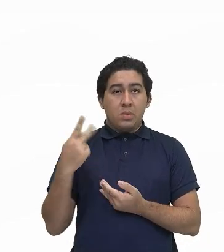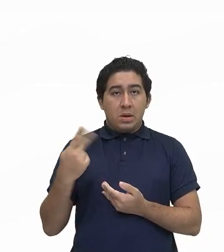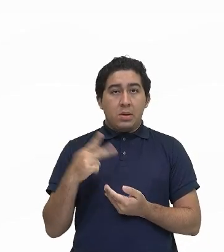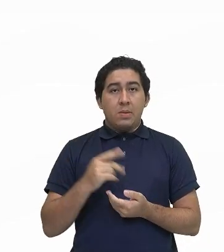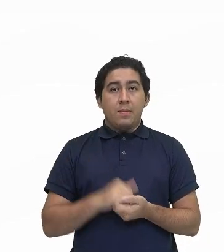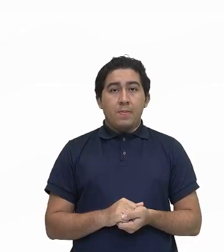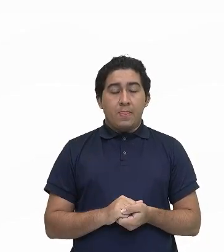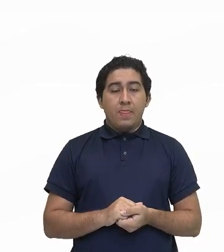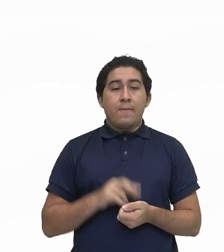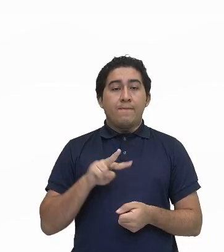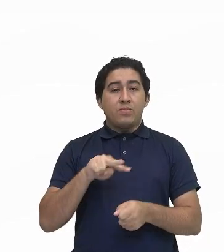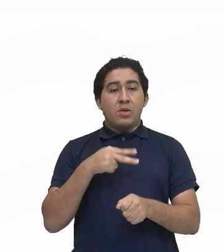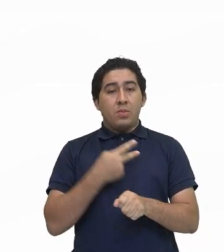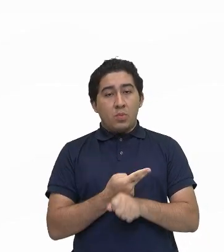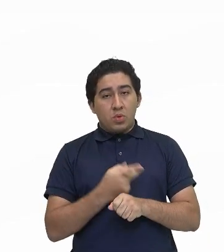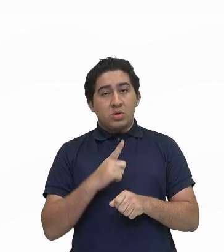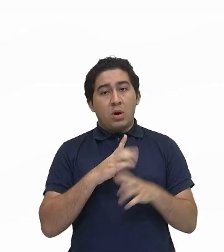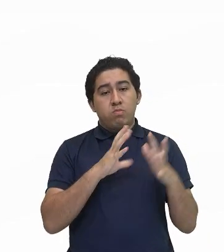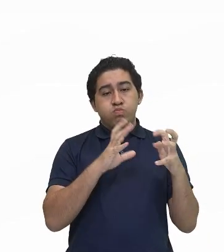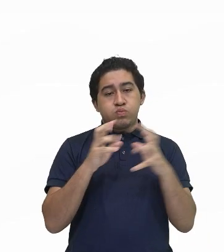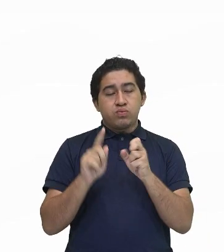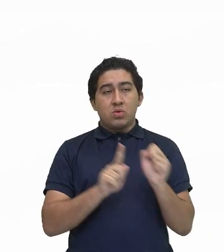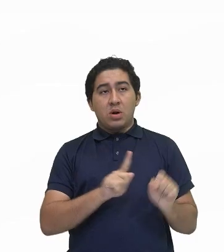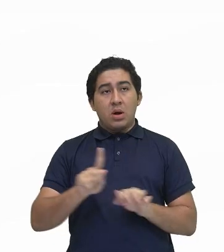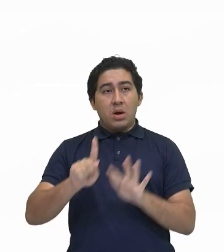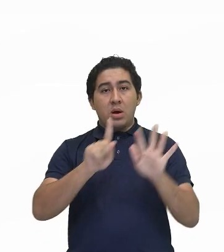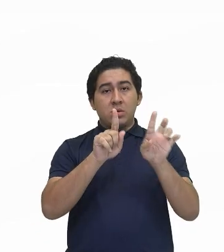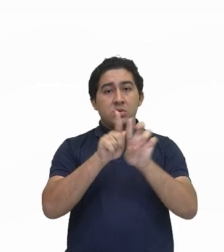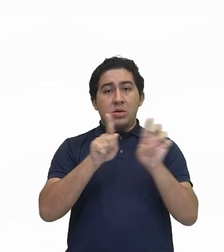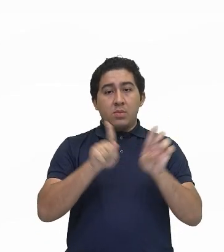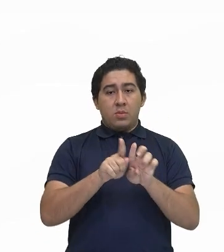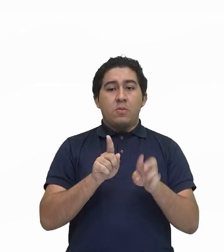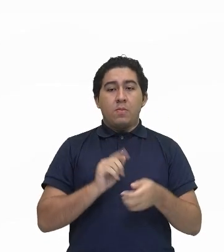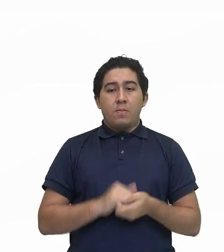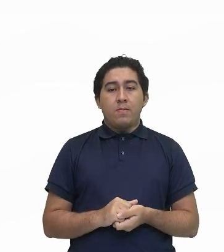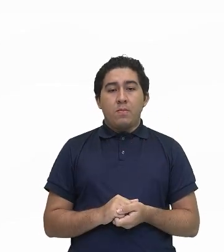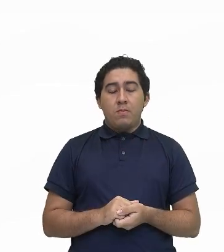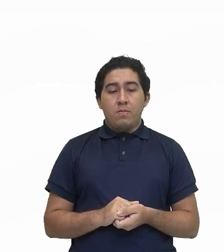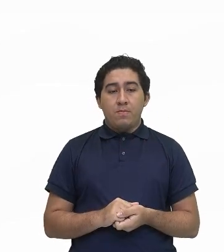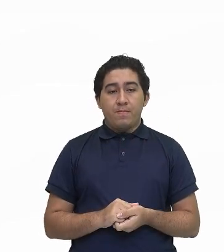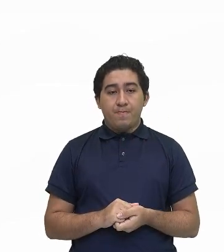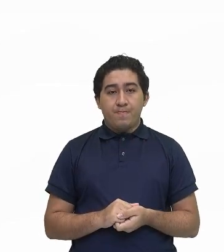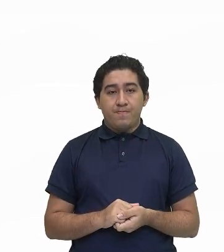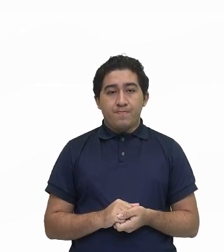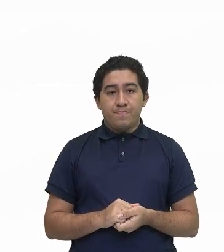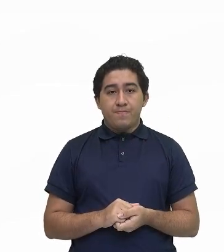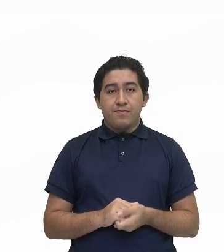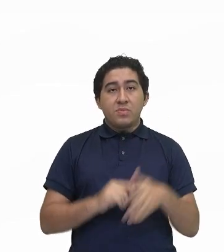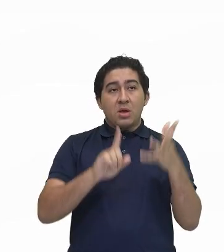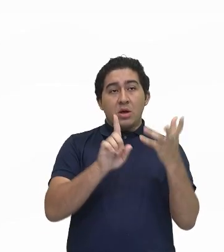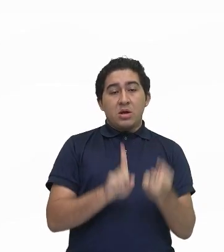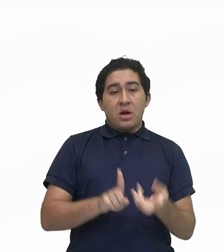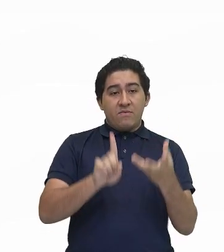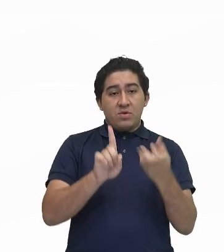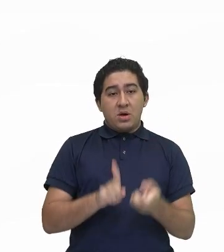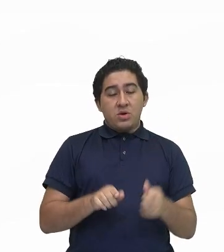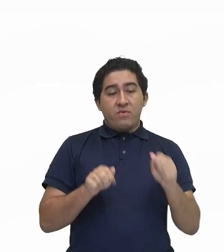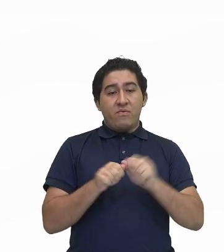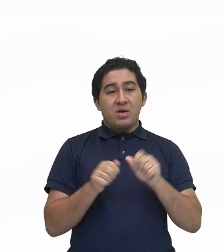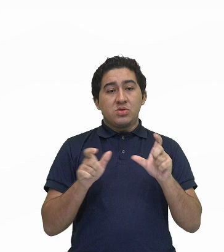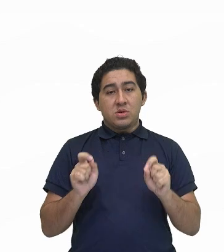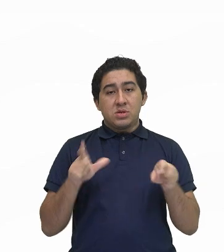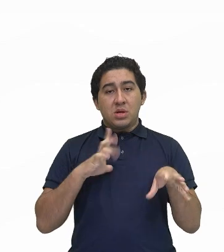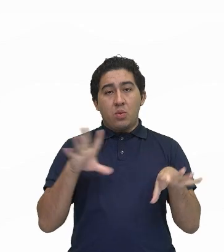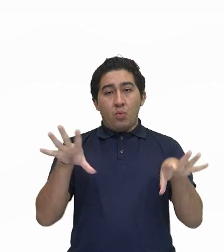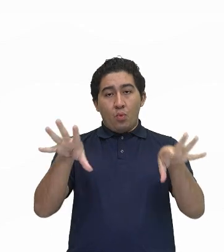nebulosa, grandes nuvens de gás e poeira interestelar. E a gravidade faz o material